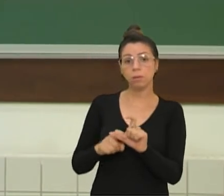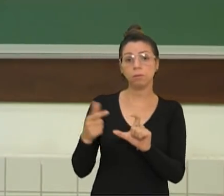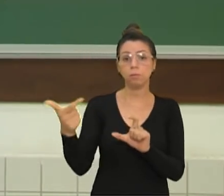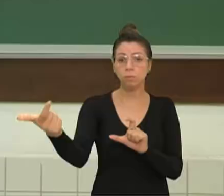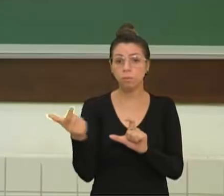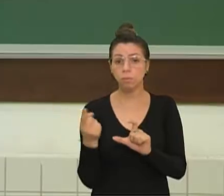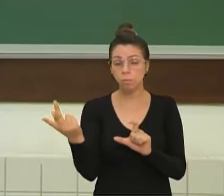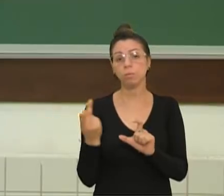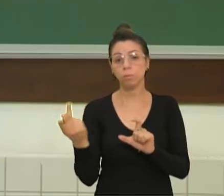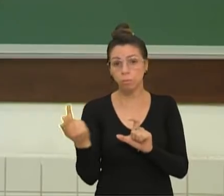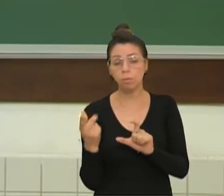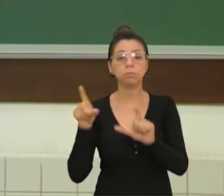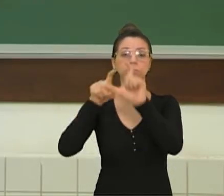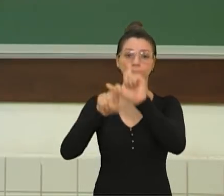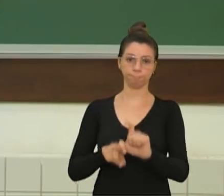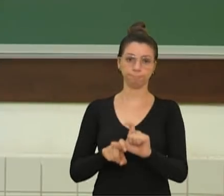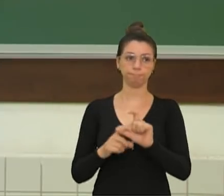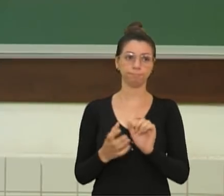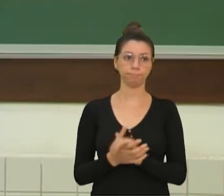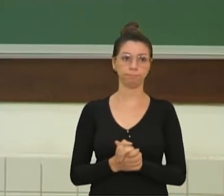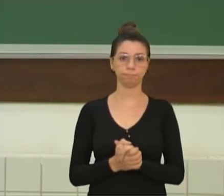Tá?